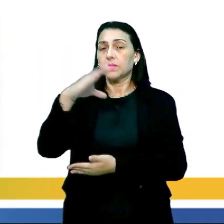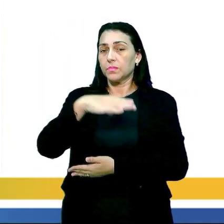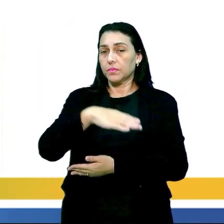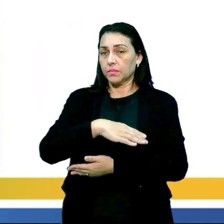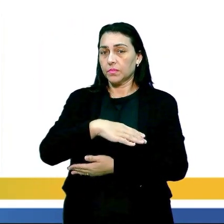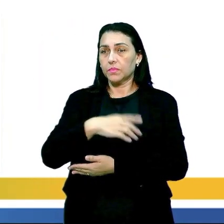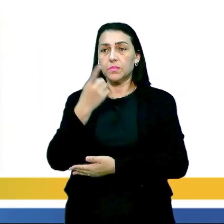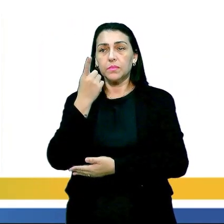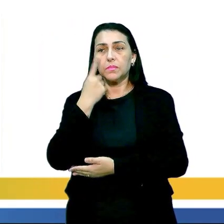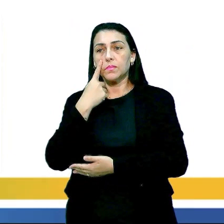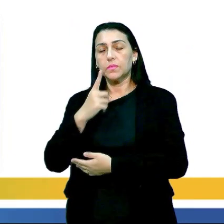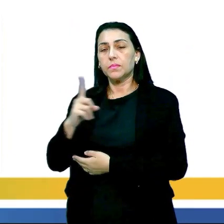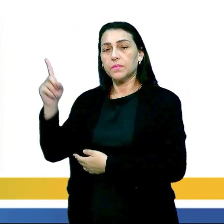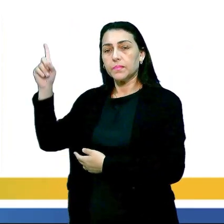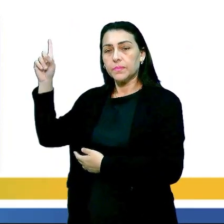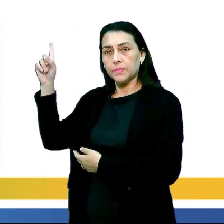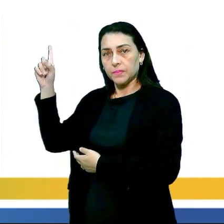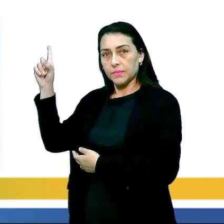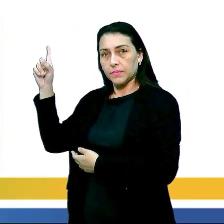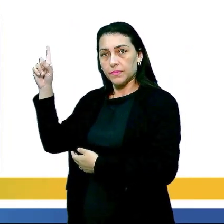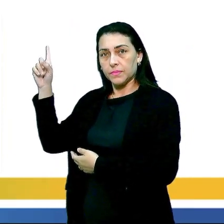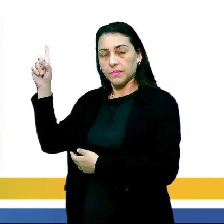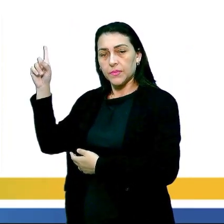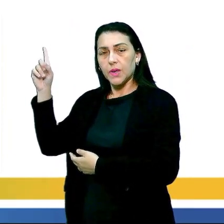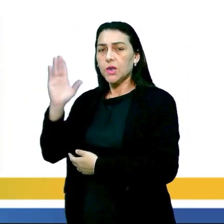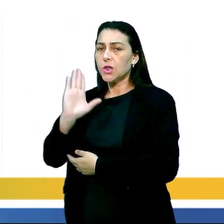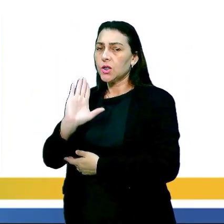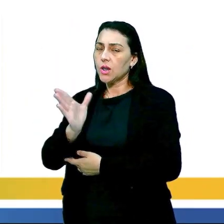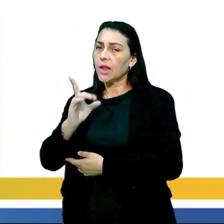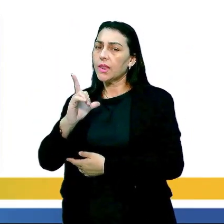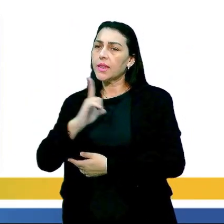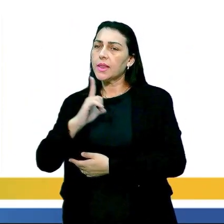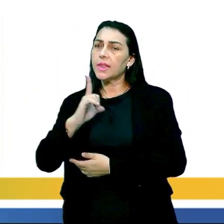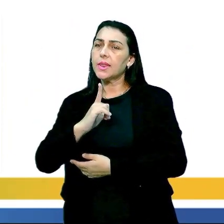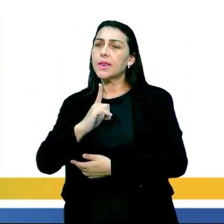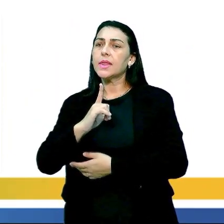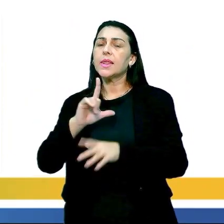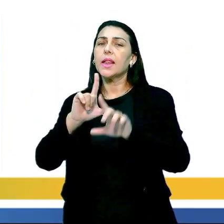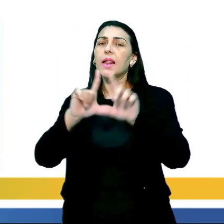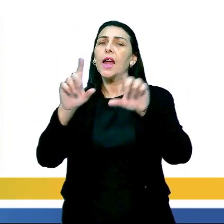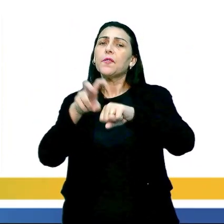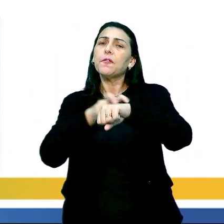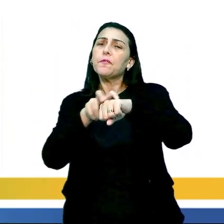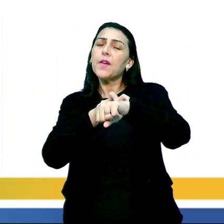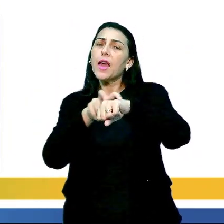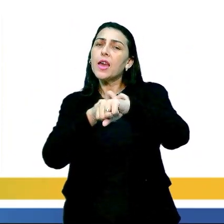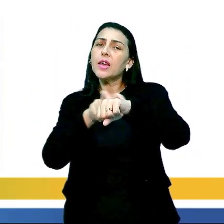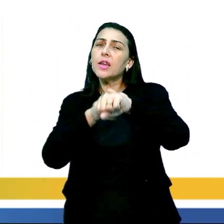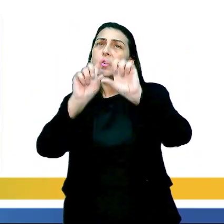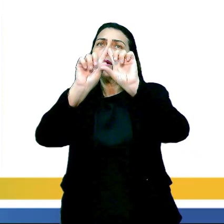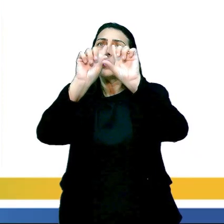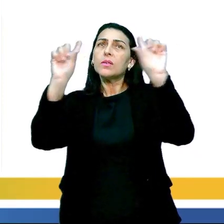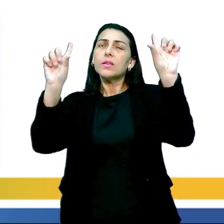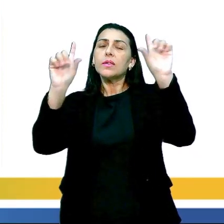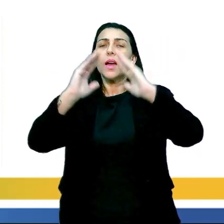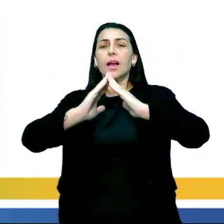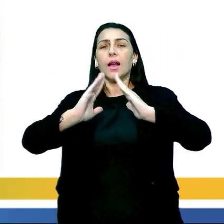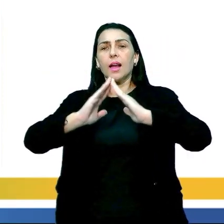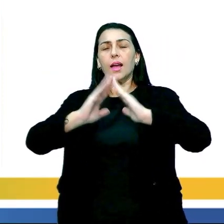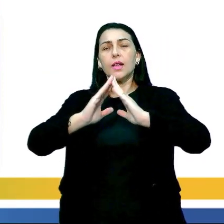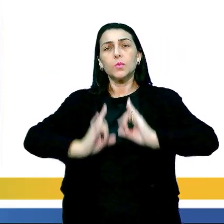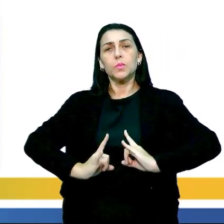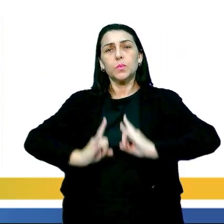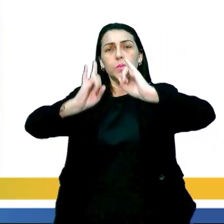que interessante, em alguns locais já existem os chamados telhados verdes. Então, lá no topo